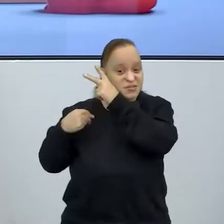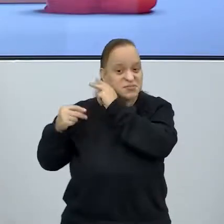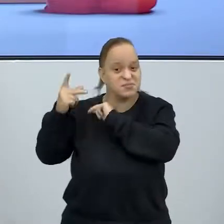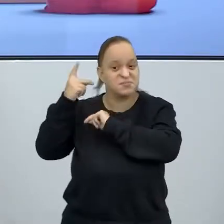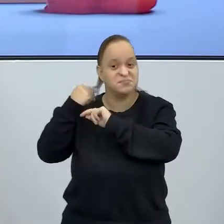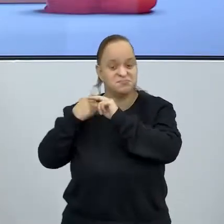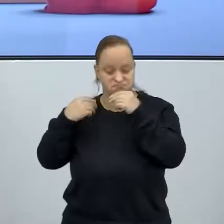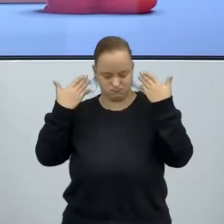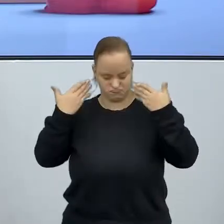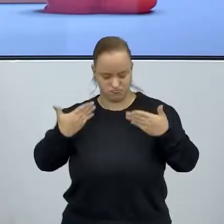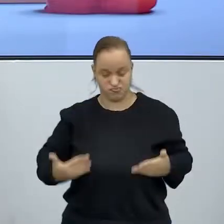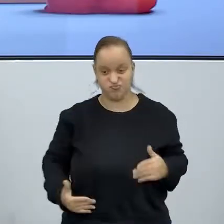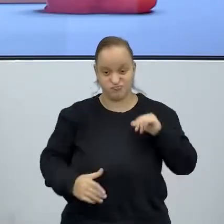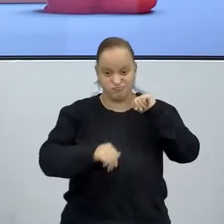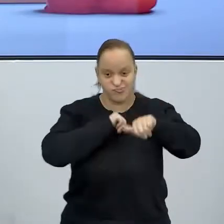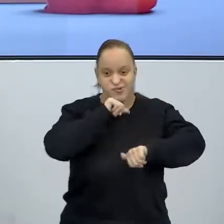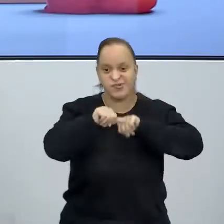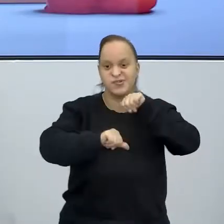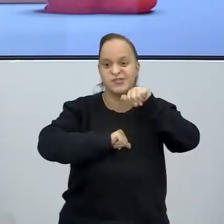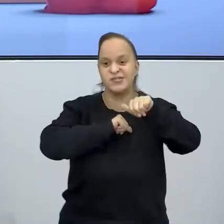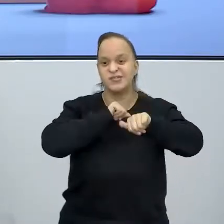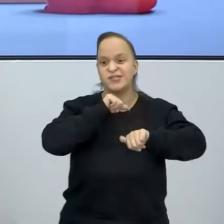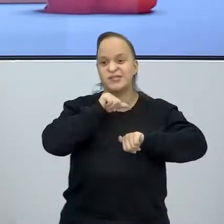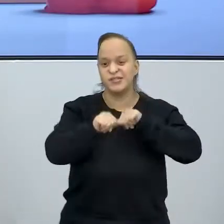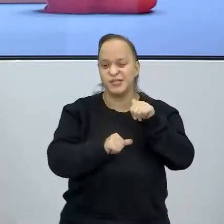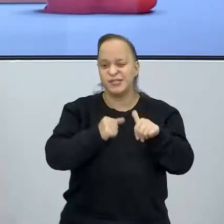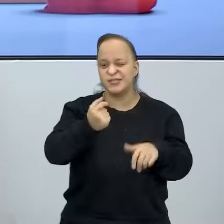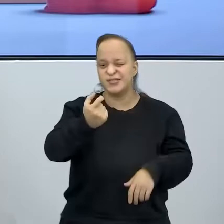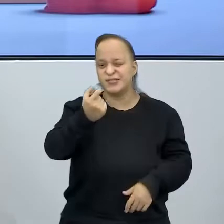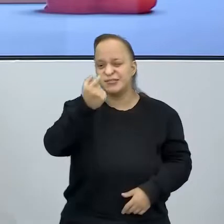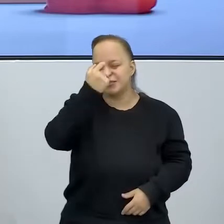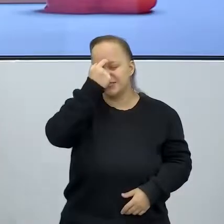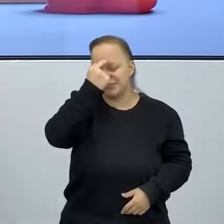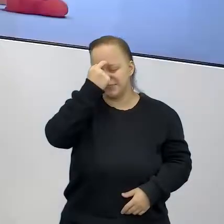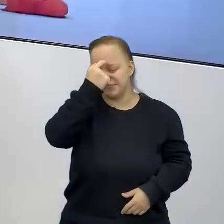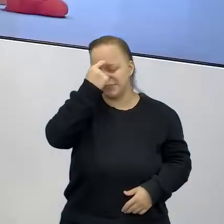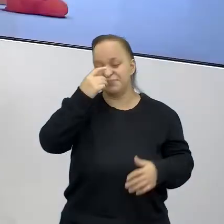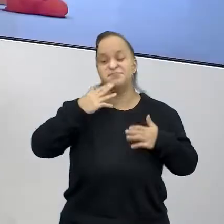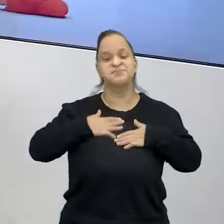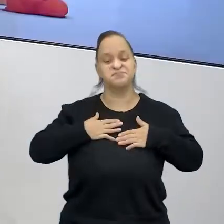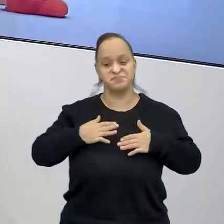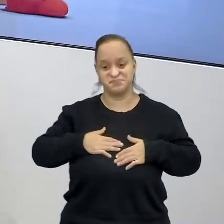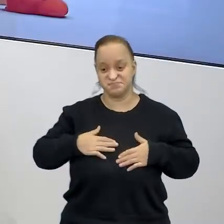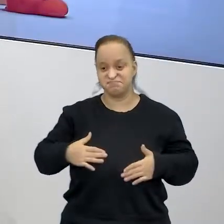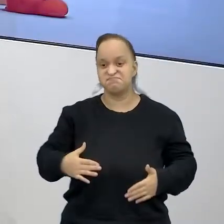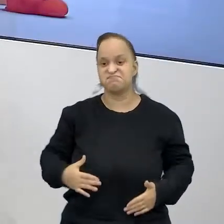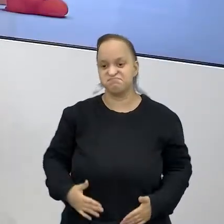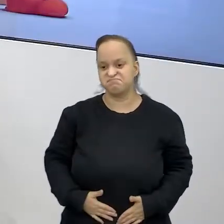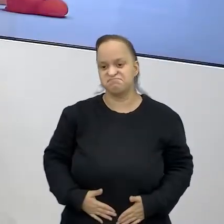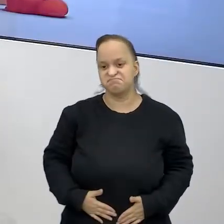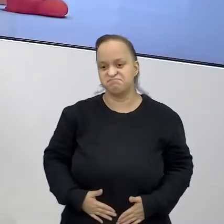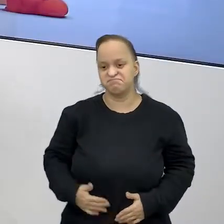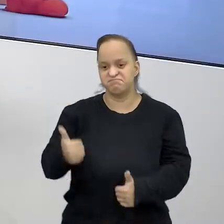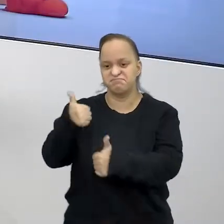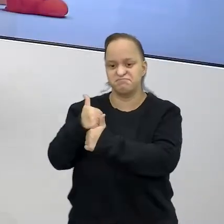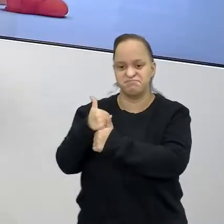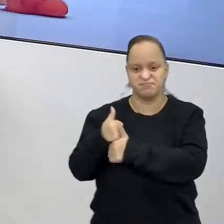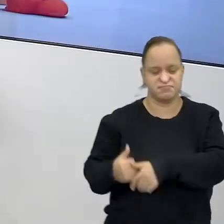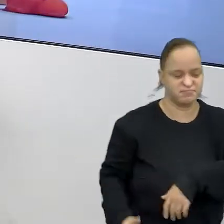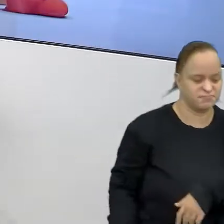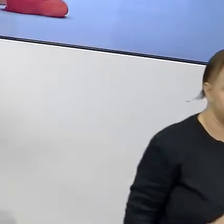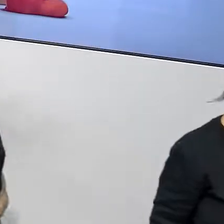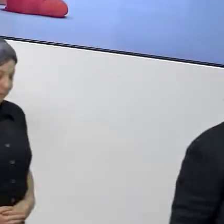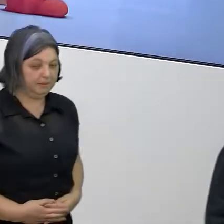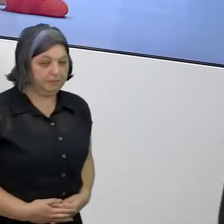começa a mudar, é a hora que a gente começa a ter mais consciência corporal, no sentido que, não consciência corporal só